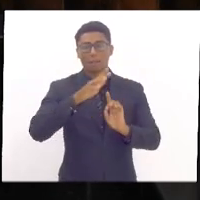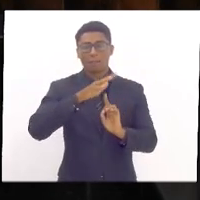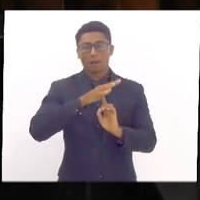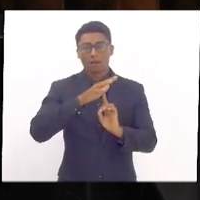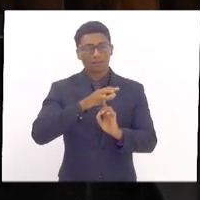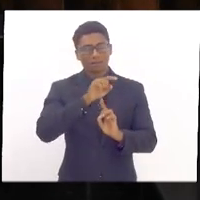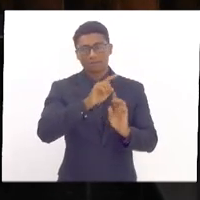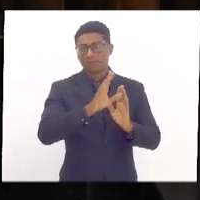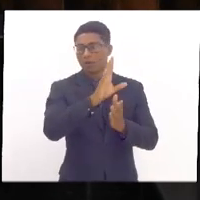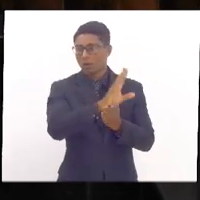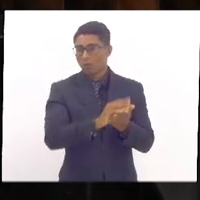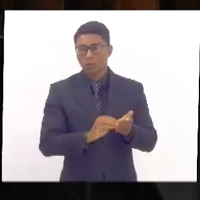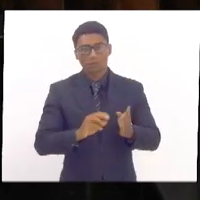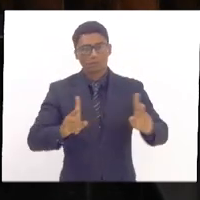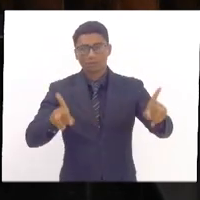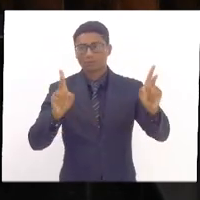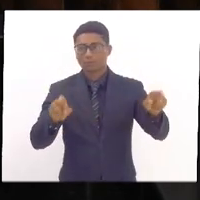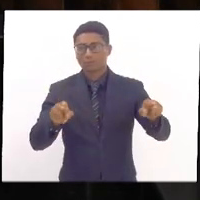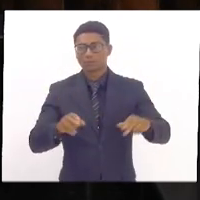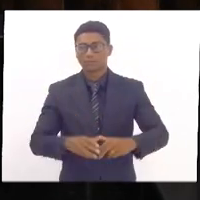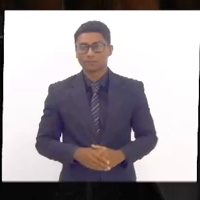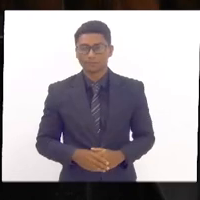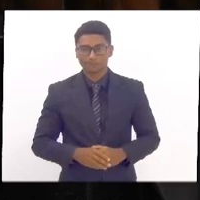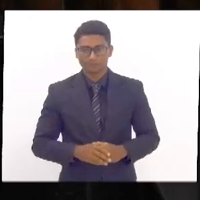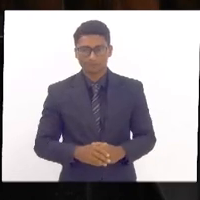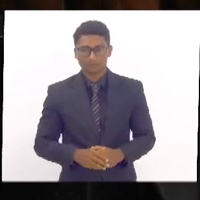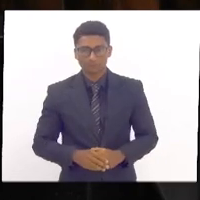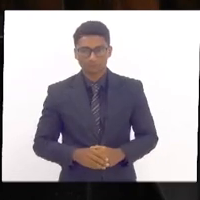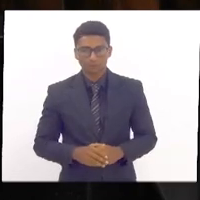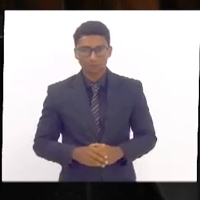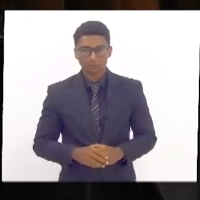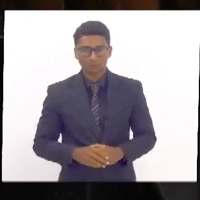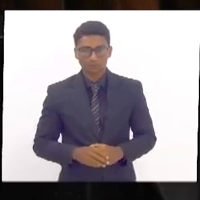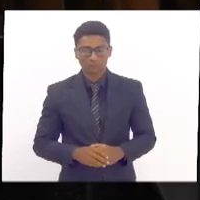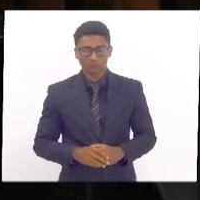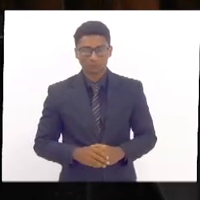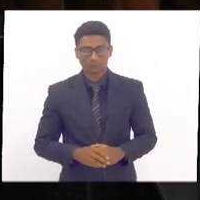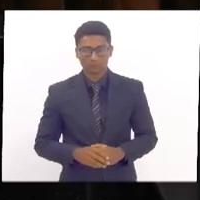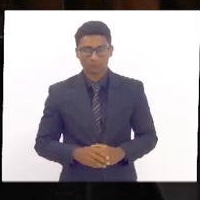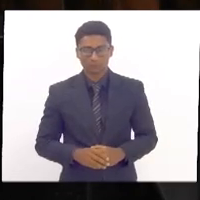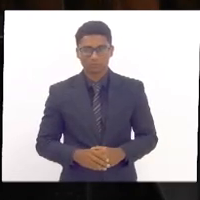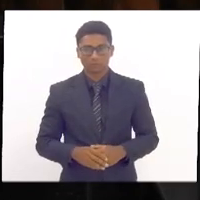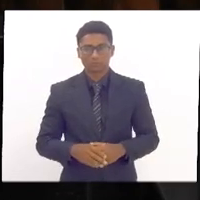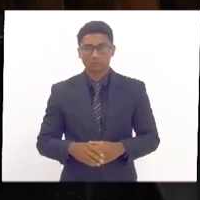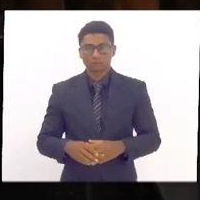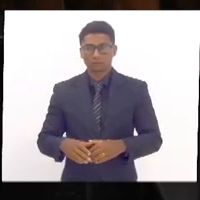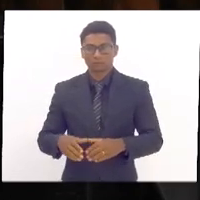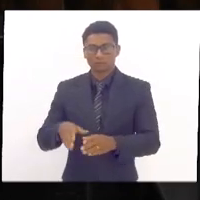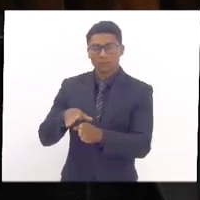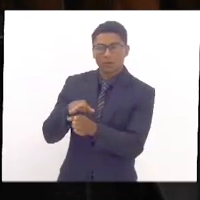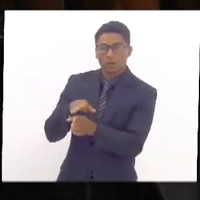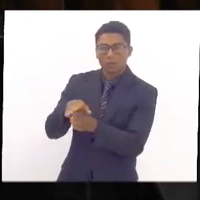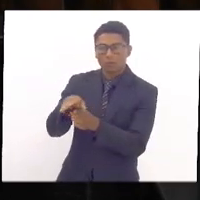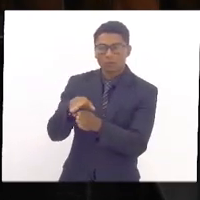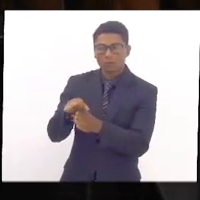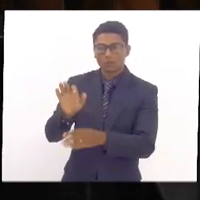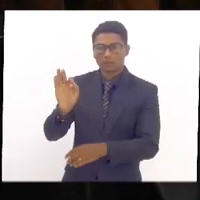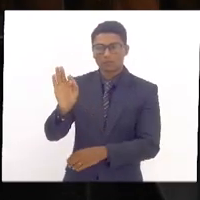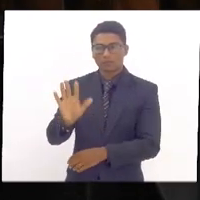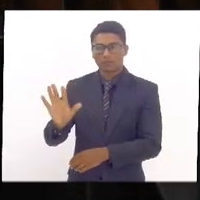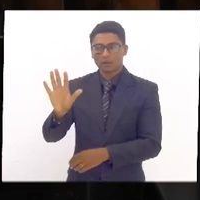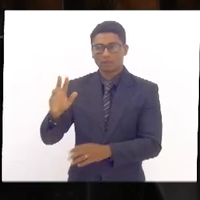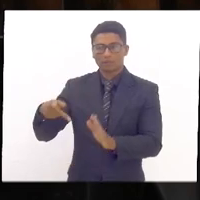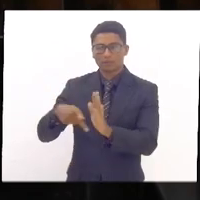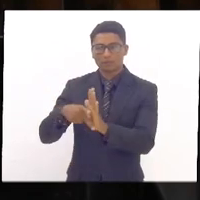voltar nesse tema. Ocorre que o Conselho Federal da Ordem